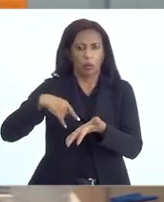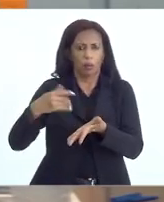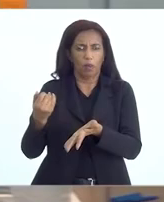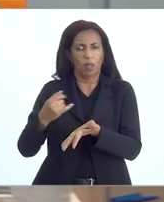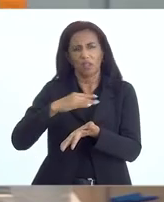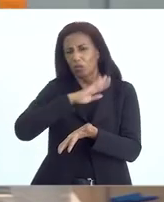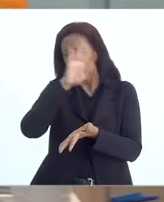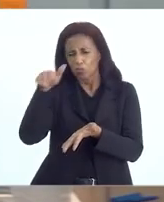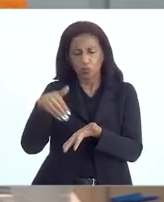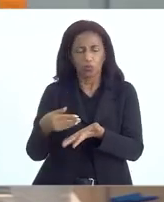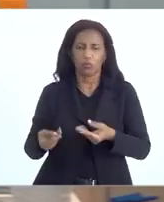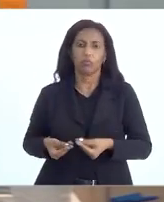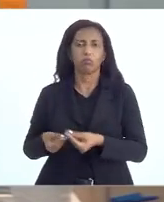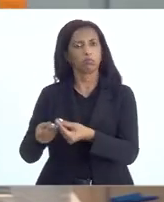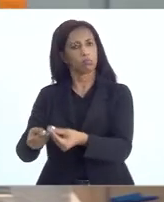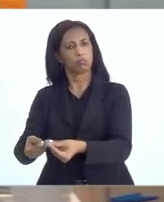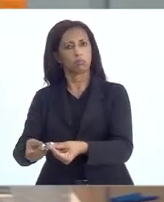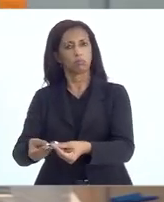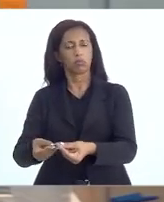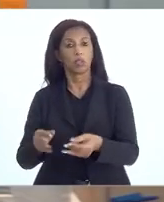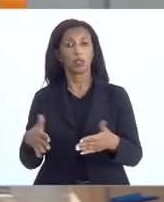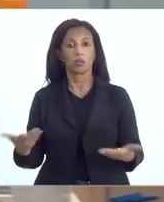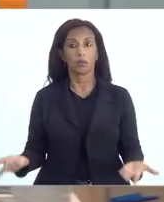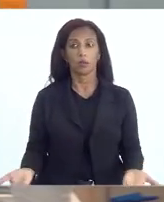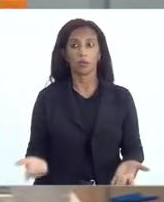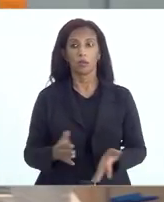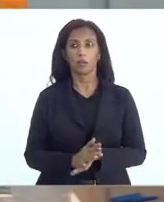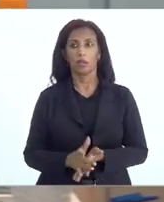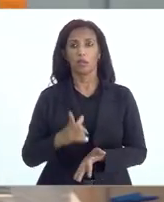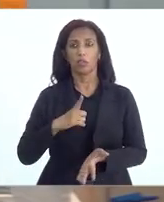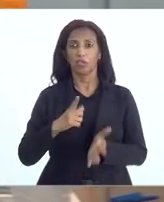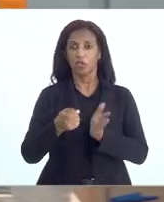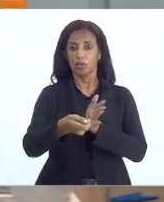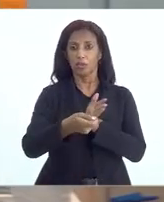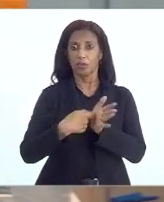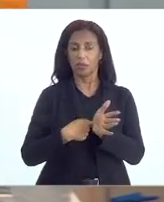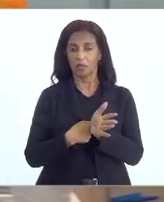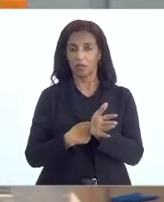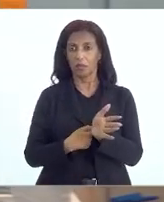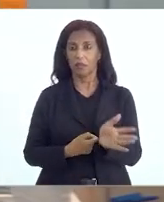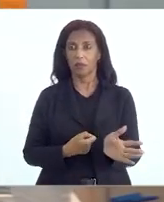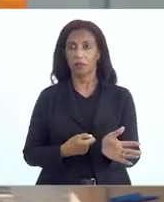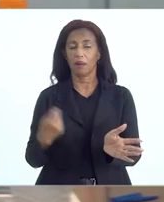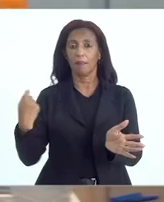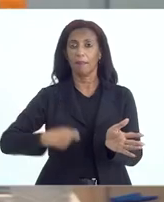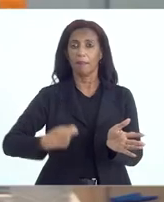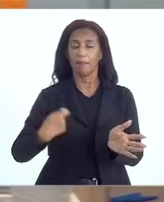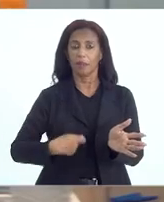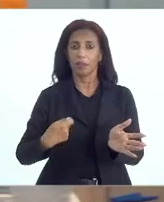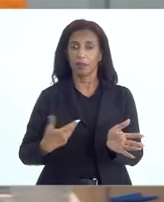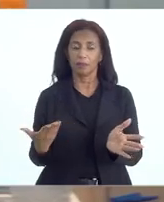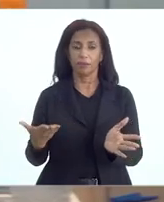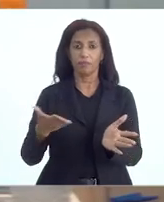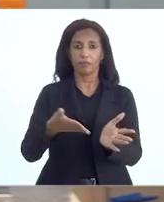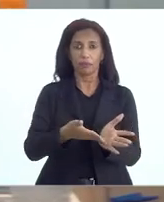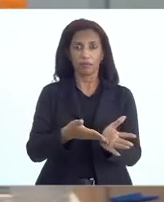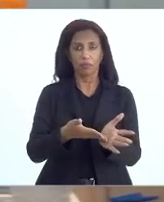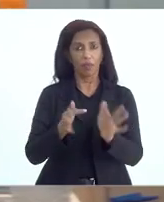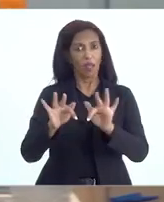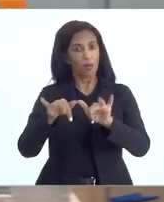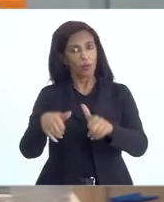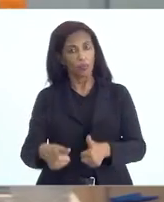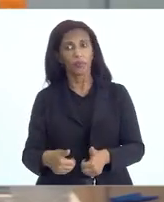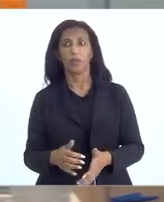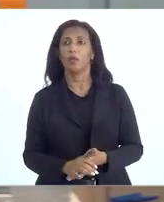Certificado de Reservista e tudo mais e no entanto a gente já tinha sinalizado audiência anterior que a gente precisa chegar no desfecho